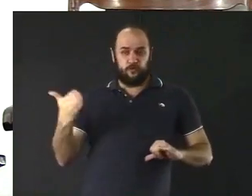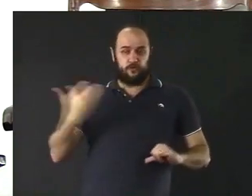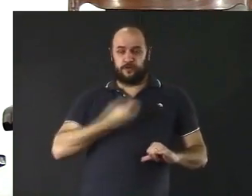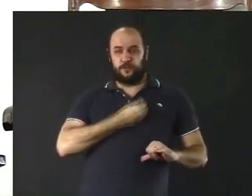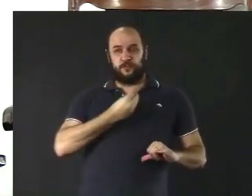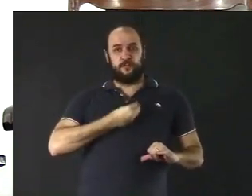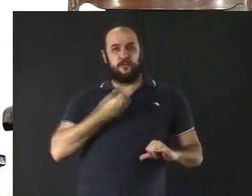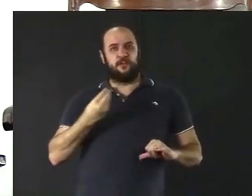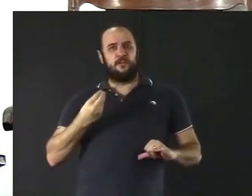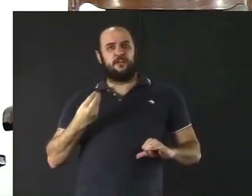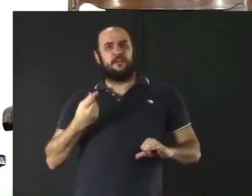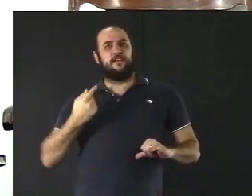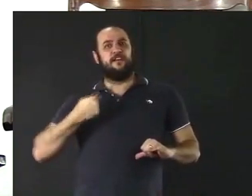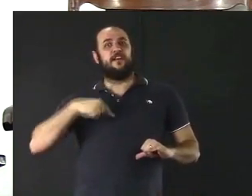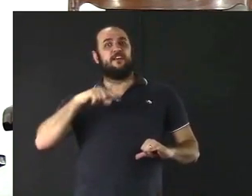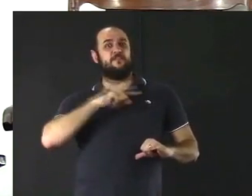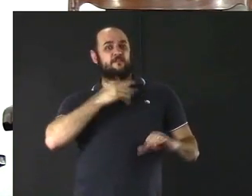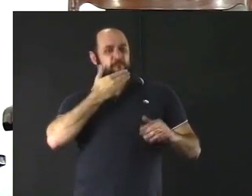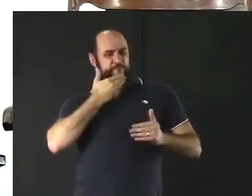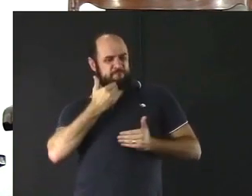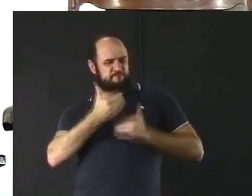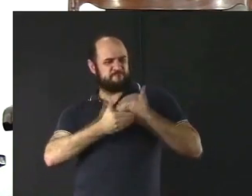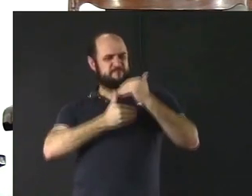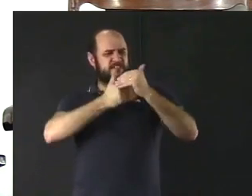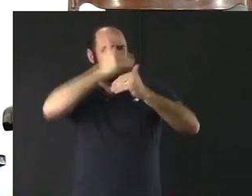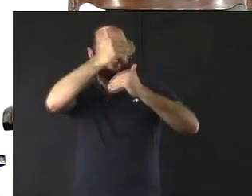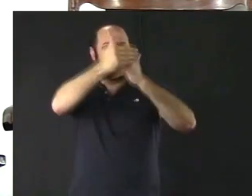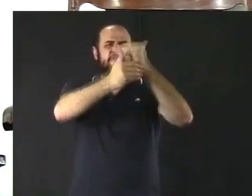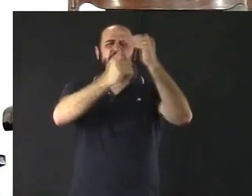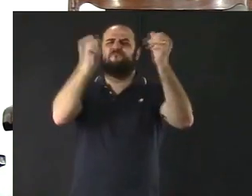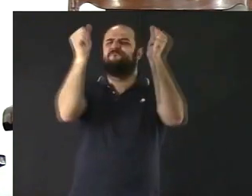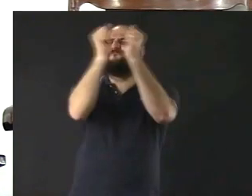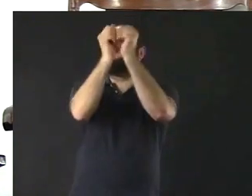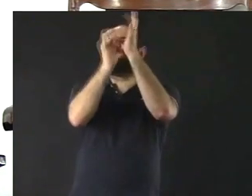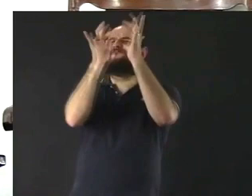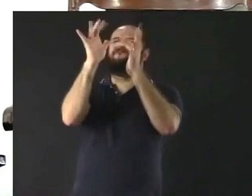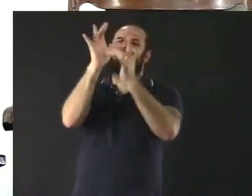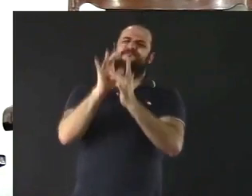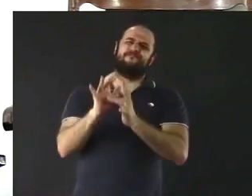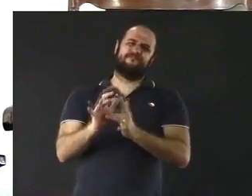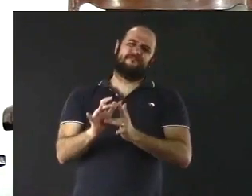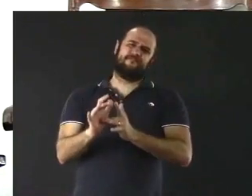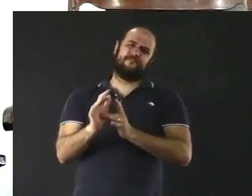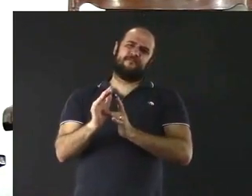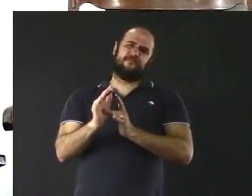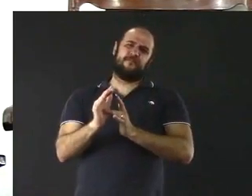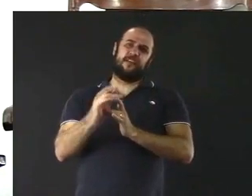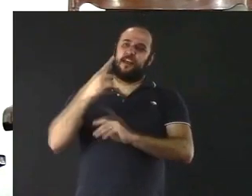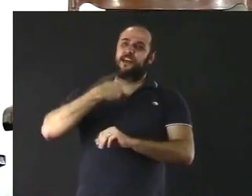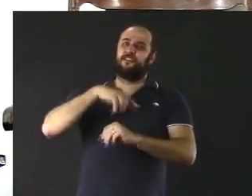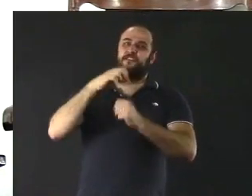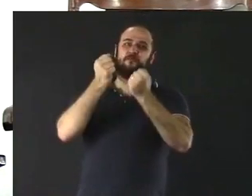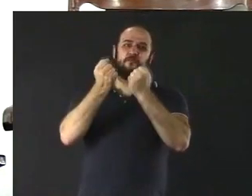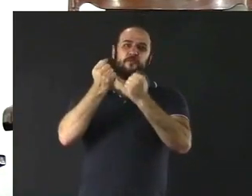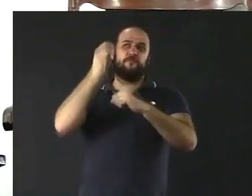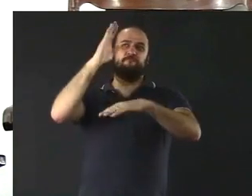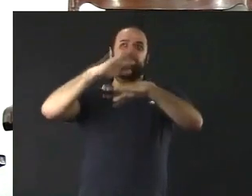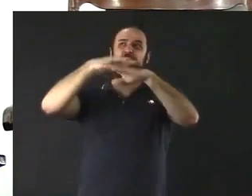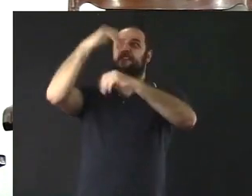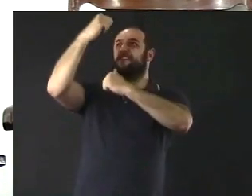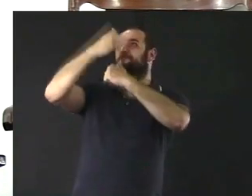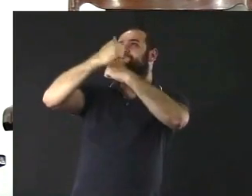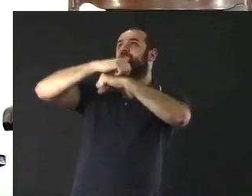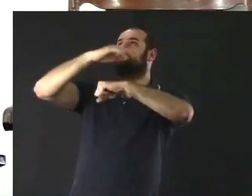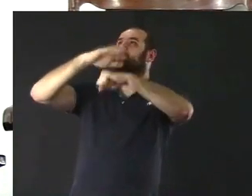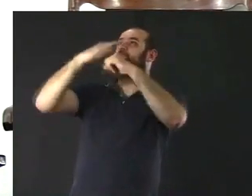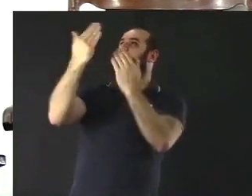é para nos aperfeiçoar em Cristo, para nos assemelhar cada vez mais a Ele, para